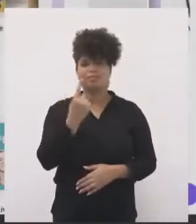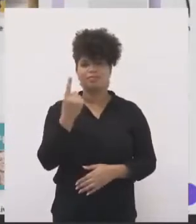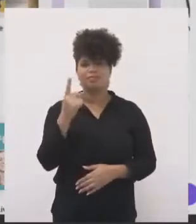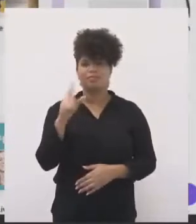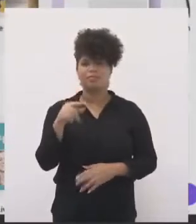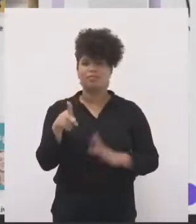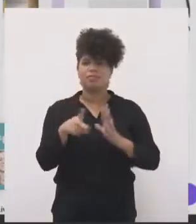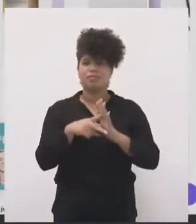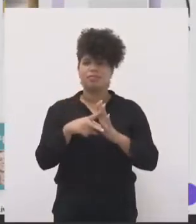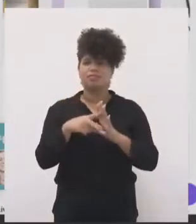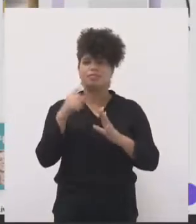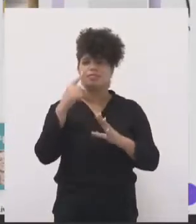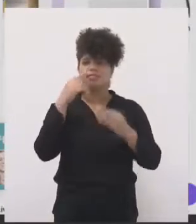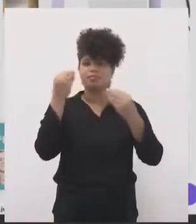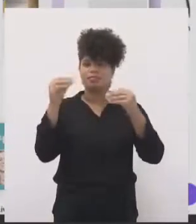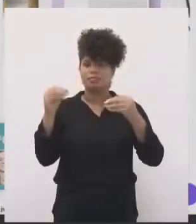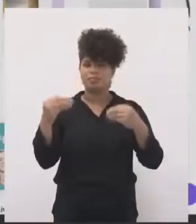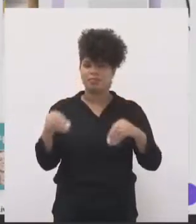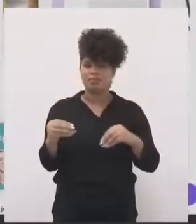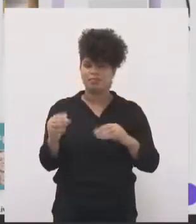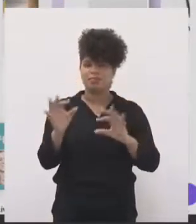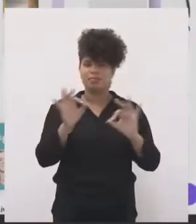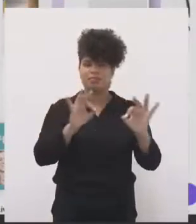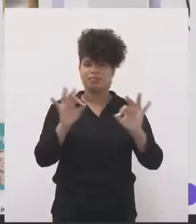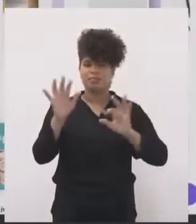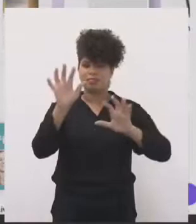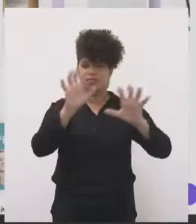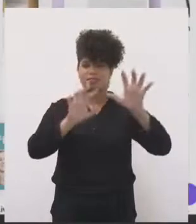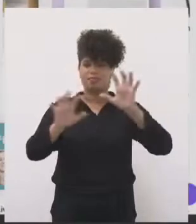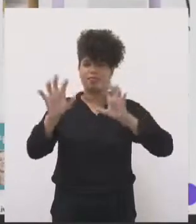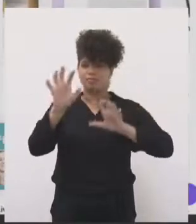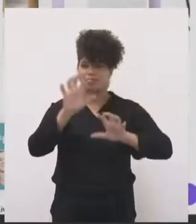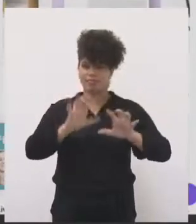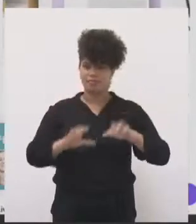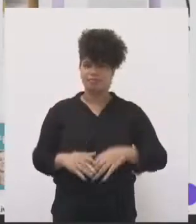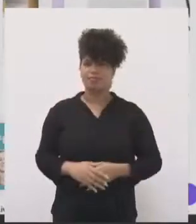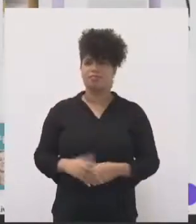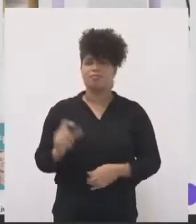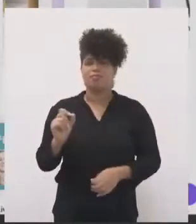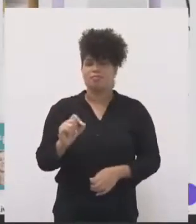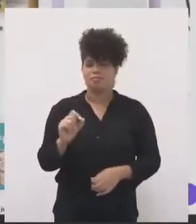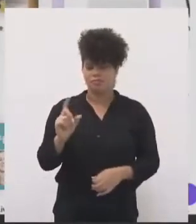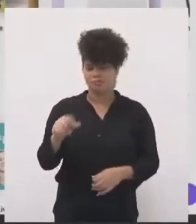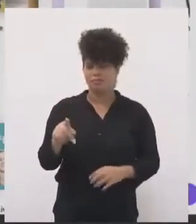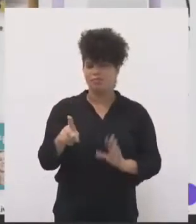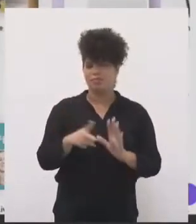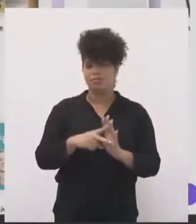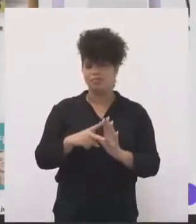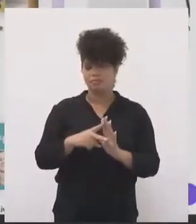posts decorativos, que isso, principalmente nos anos iniciais, a gente usa